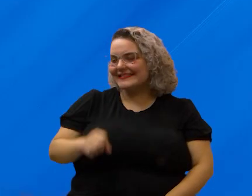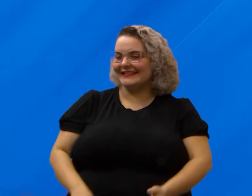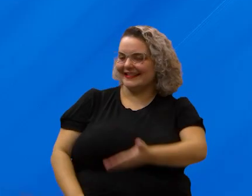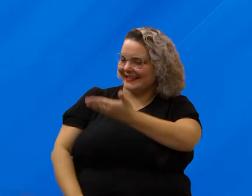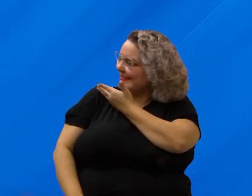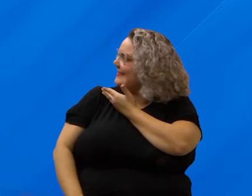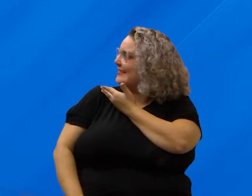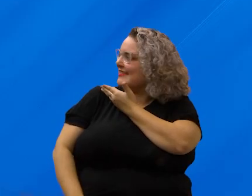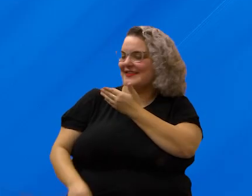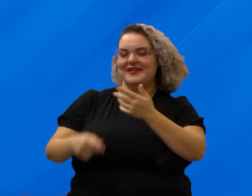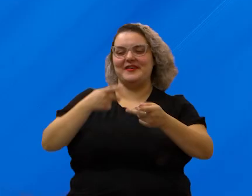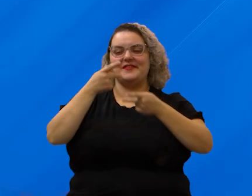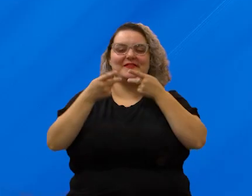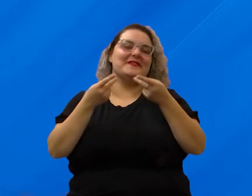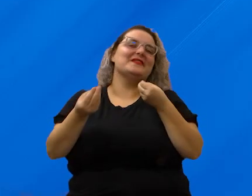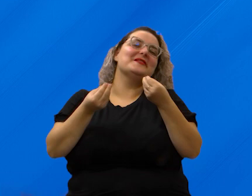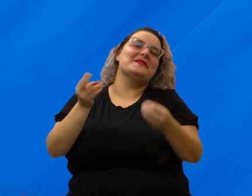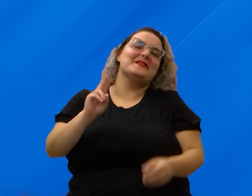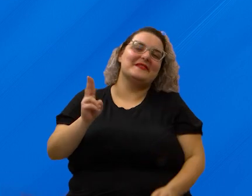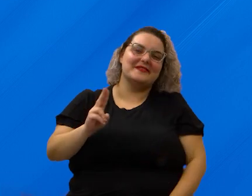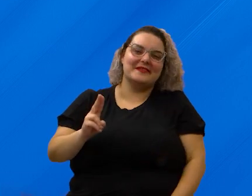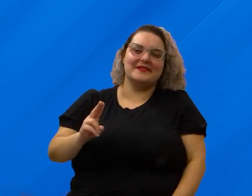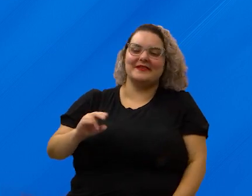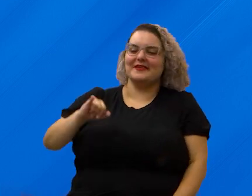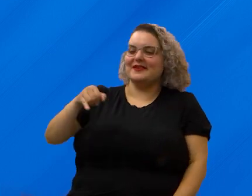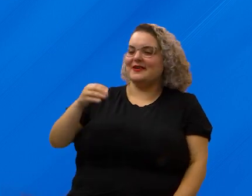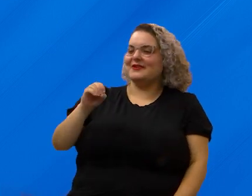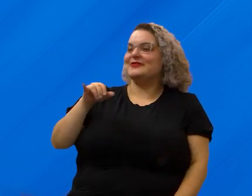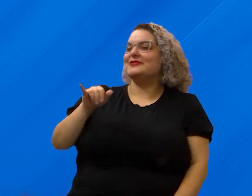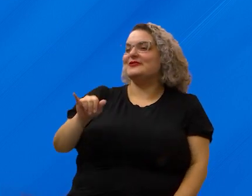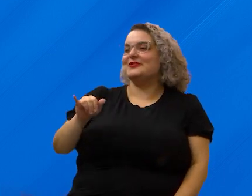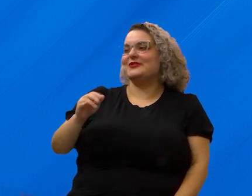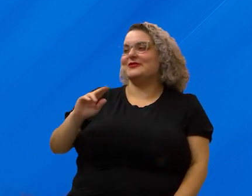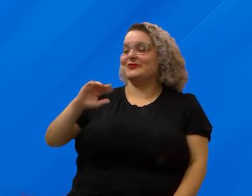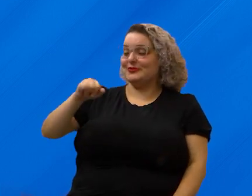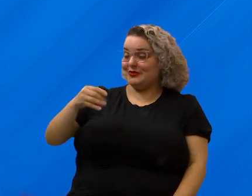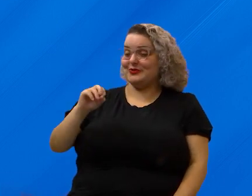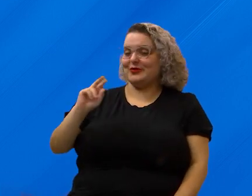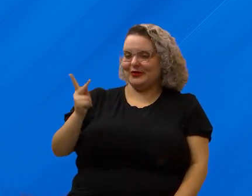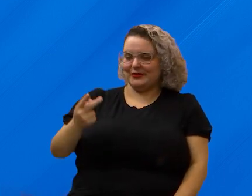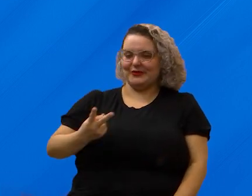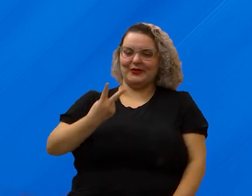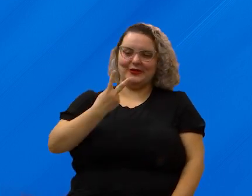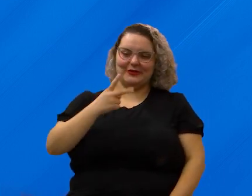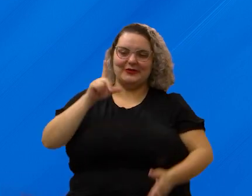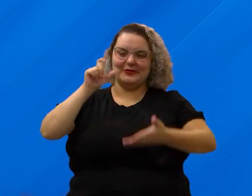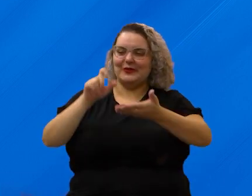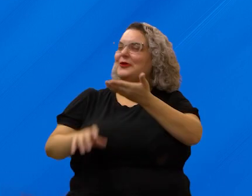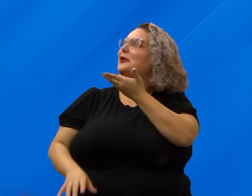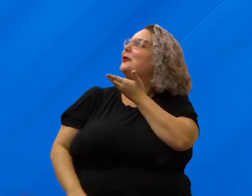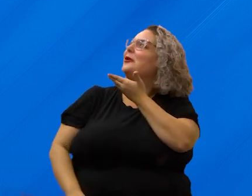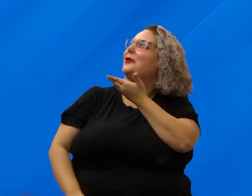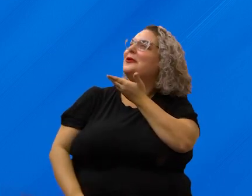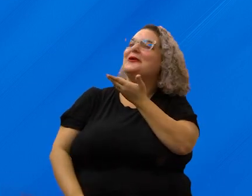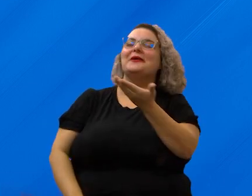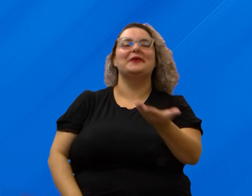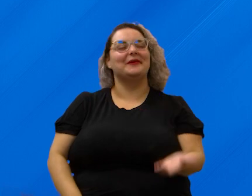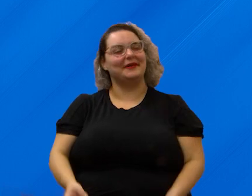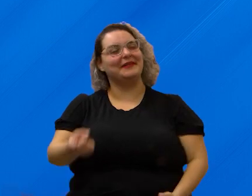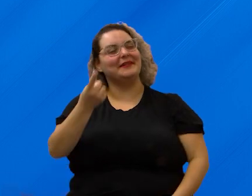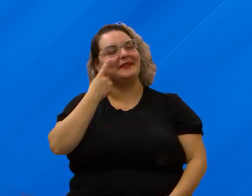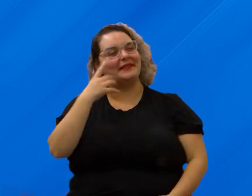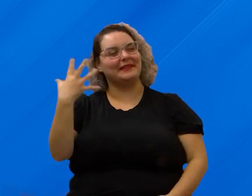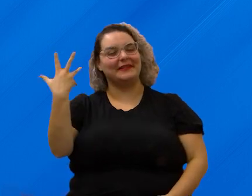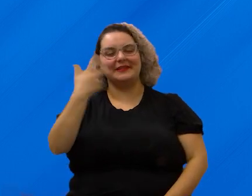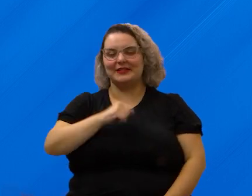ele. Fala um pouquinho dele, como ele chama? Ele chama Joe. Tem 2 fotinhas dele, olha, esse clique